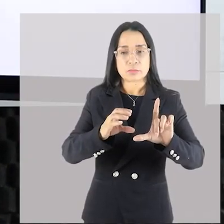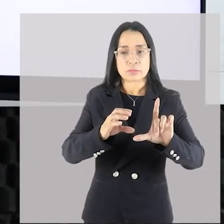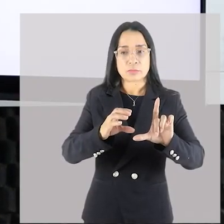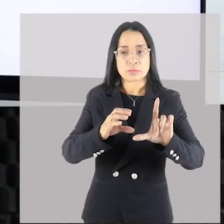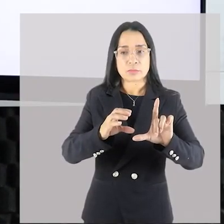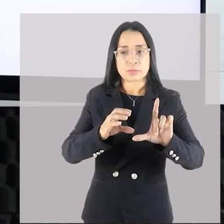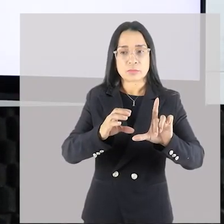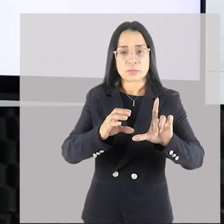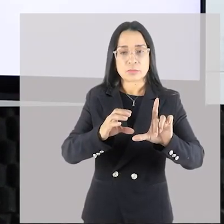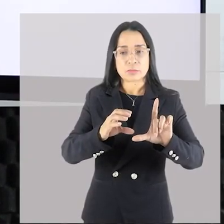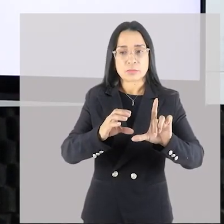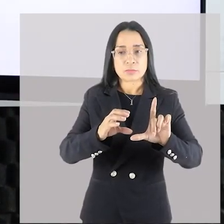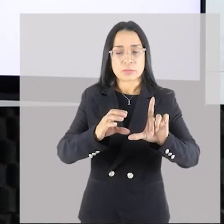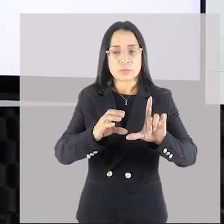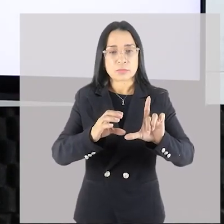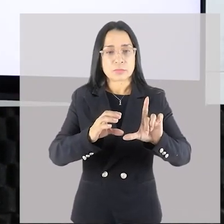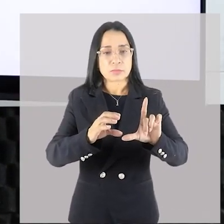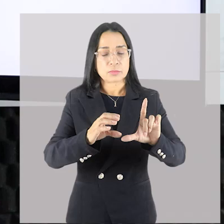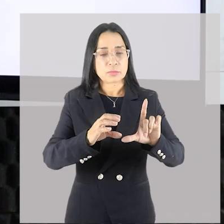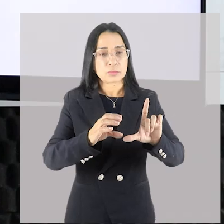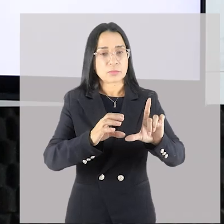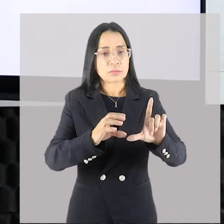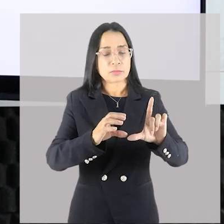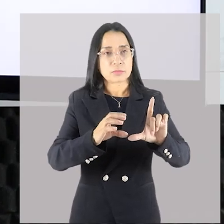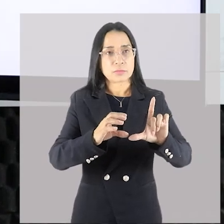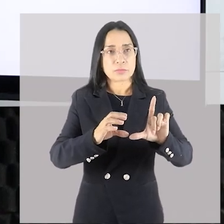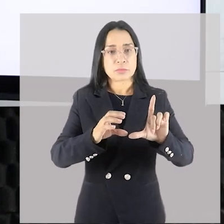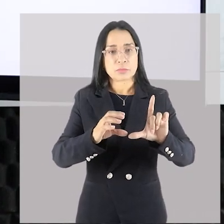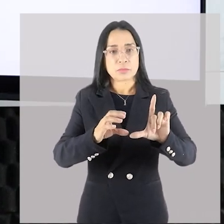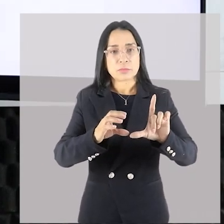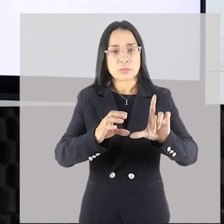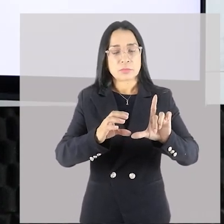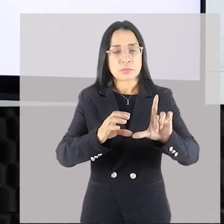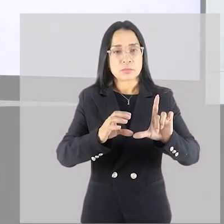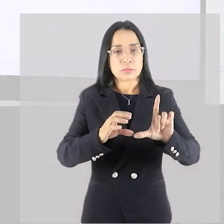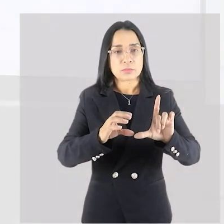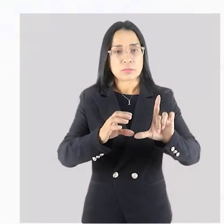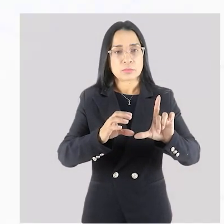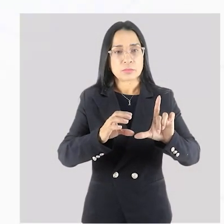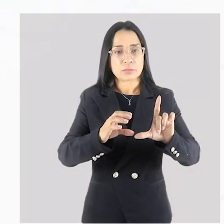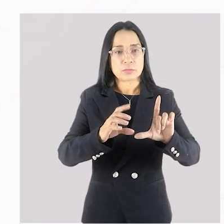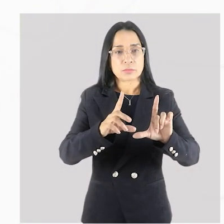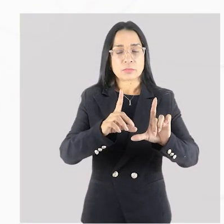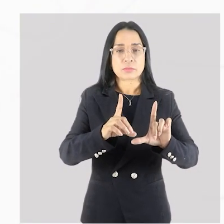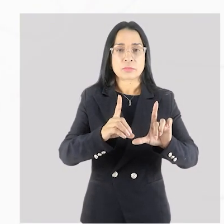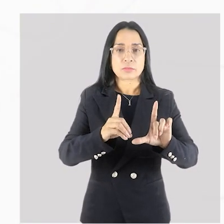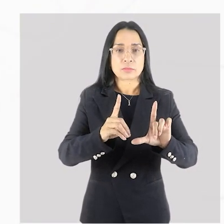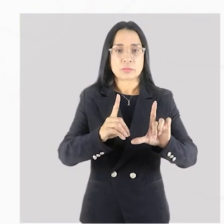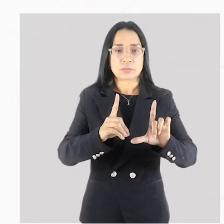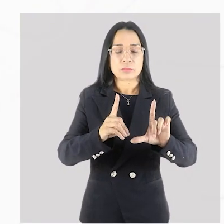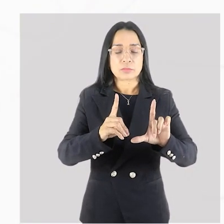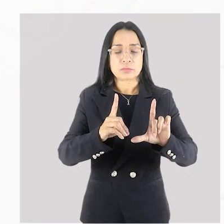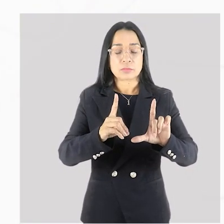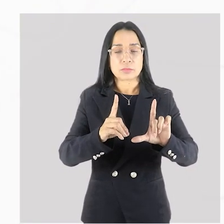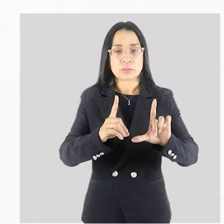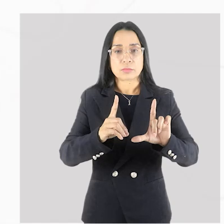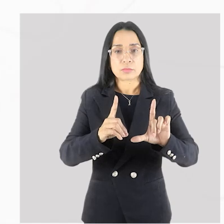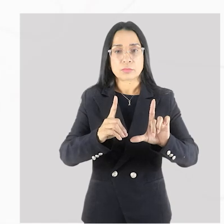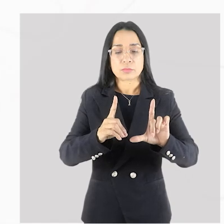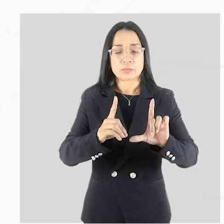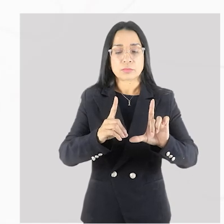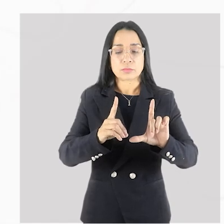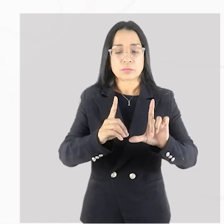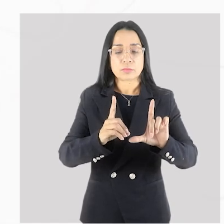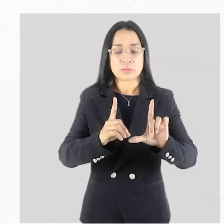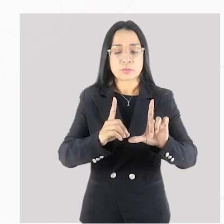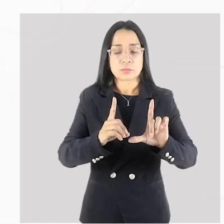de atletas femininas não era vetada nos Jogos Olímpicos. Letra D, as competições representavam o maior